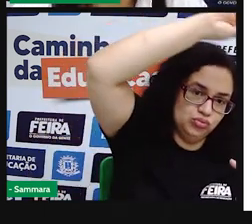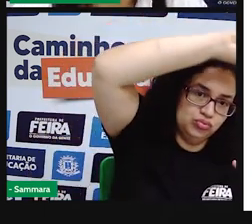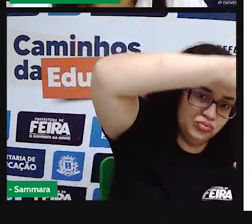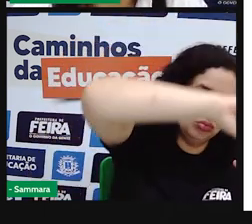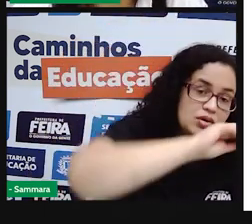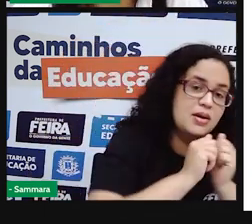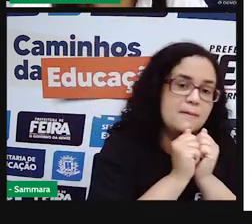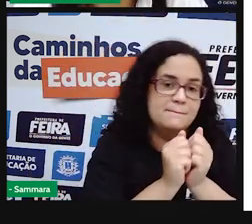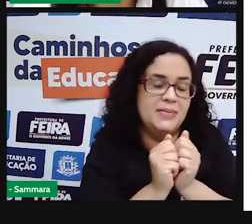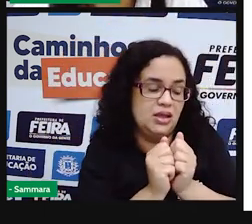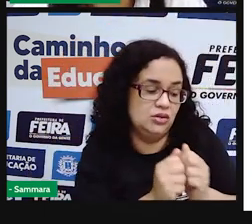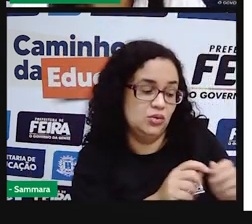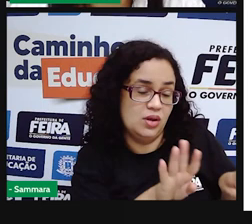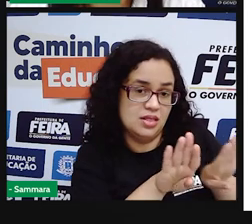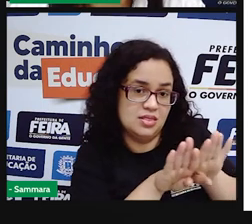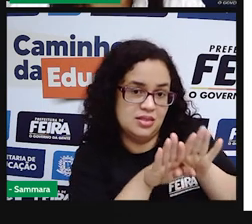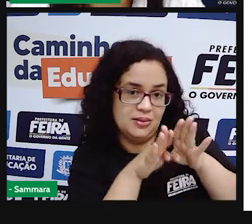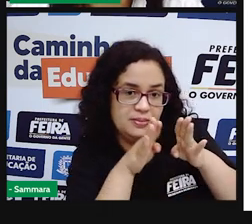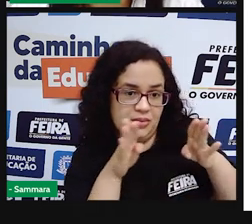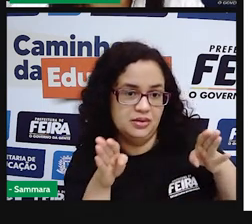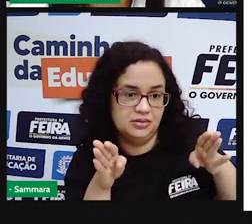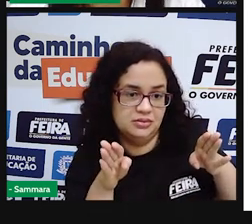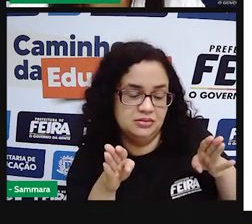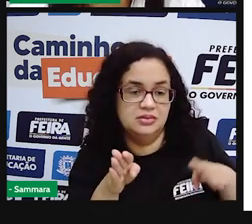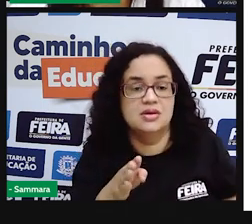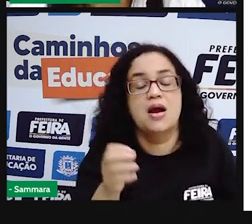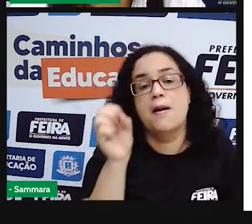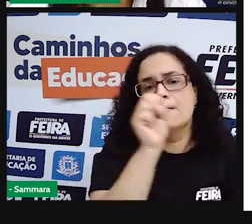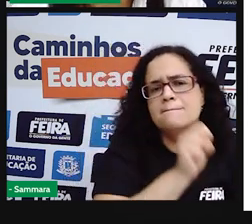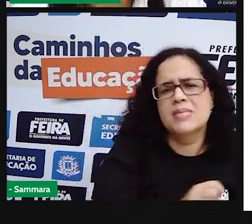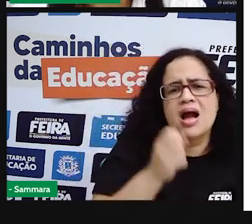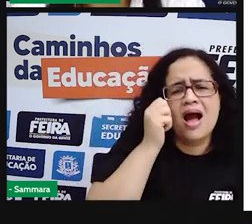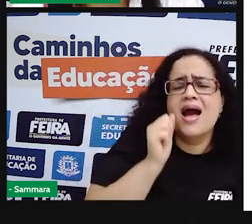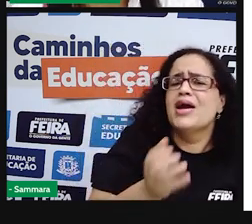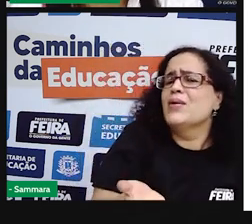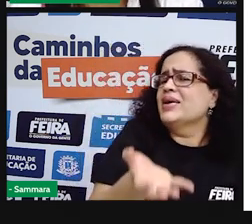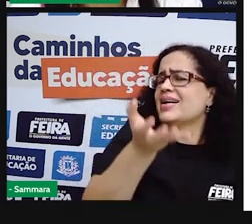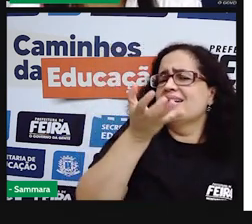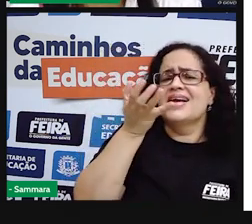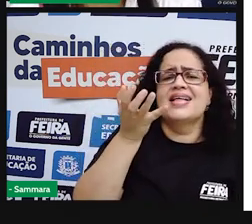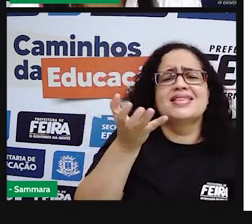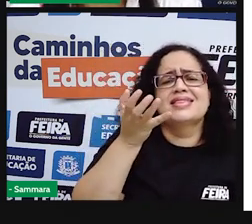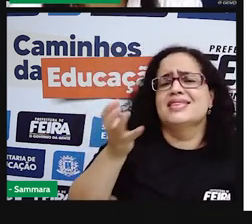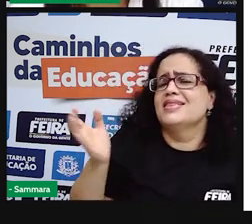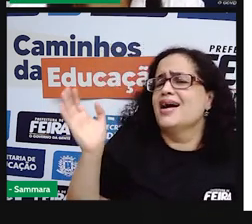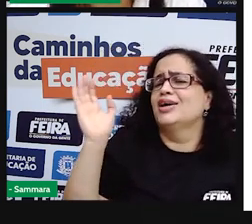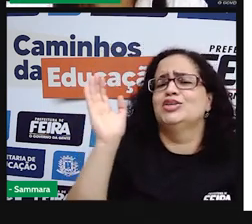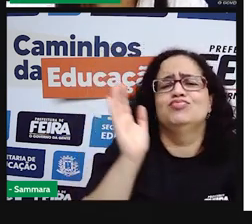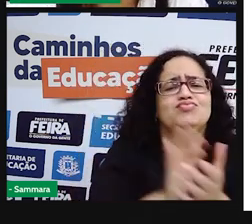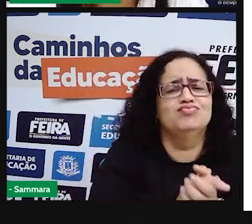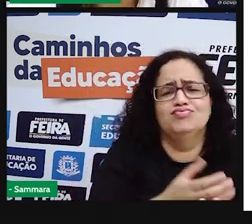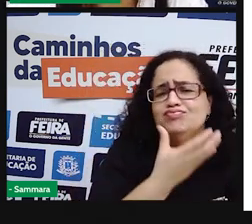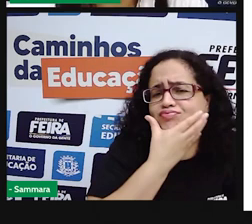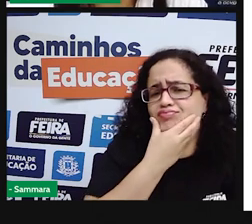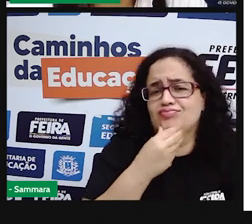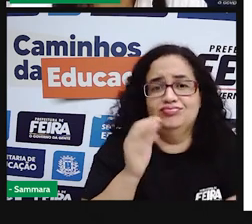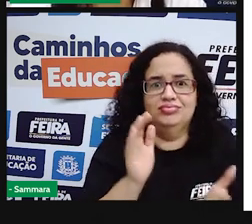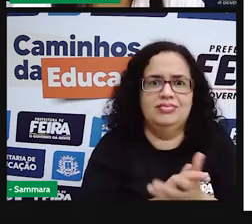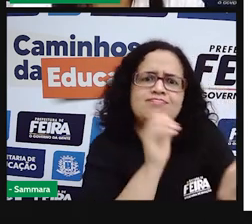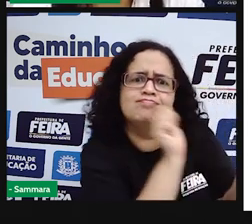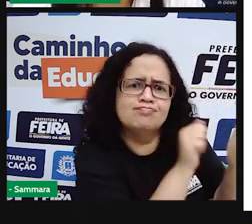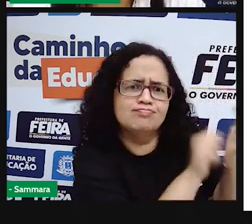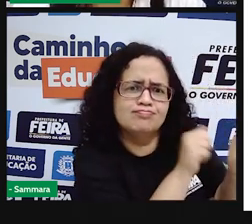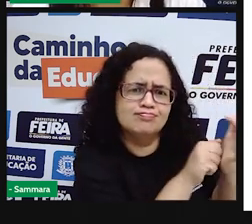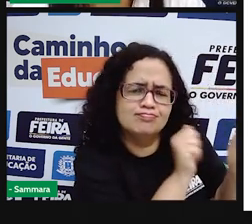da porta. E aí a moça solteira diz: Queria tanto um marido. E ó,